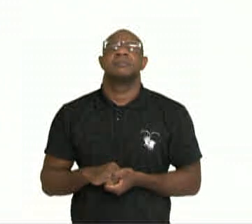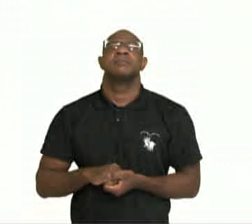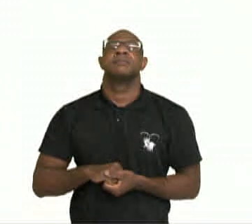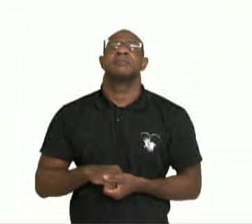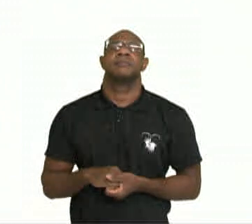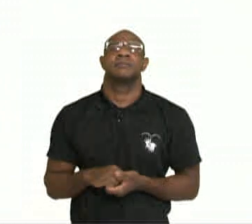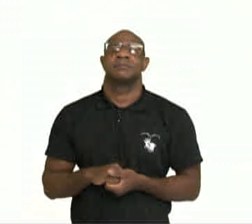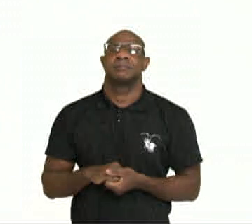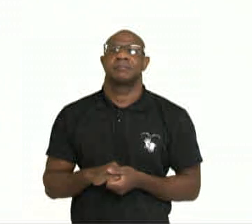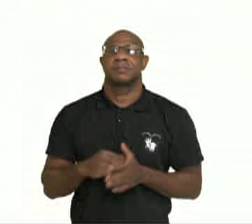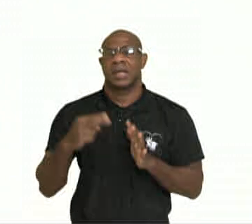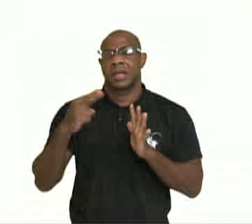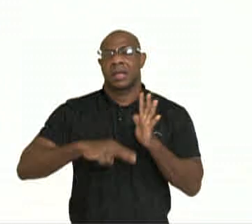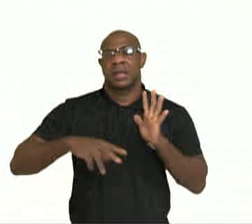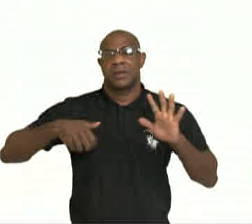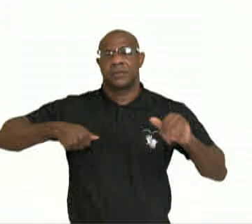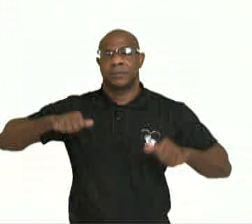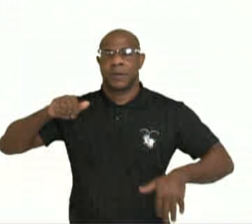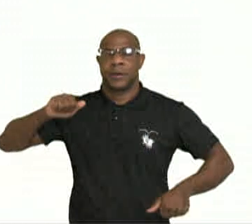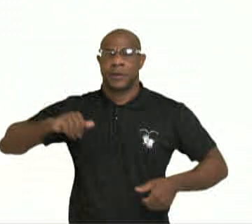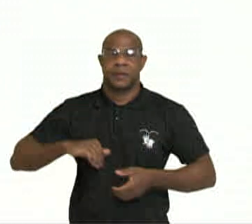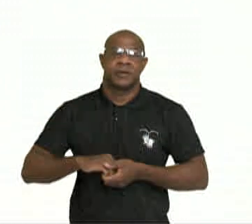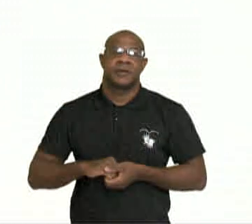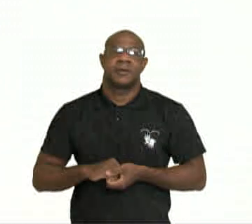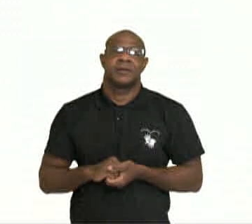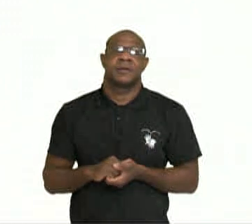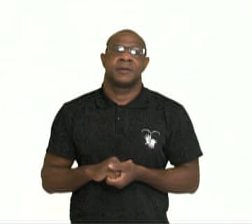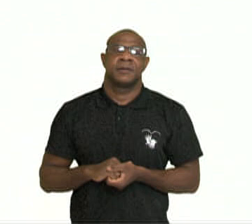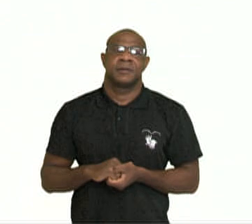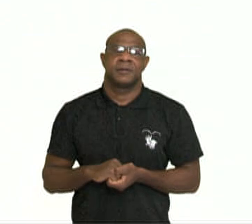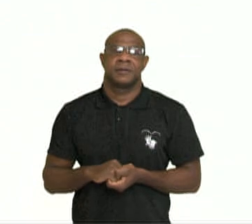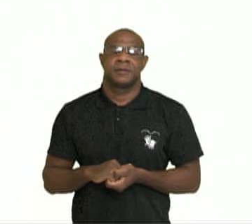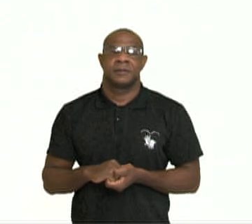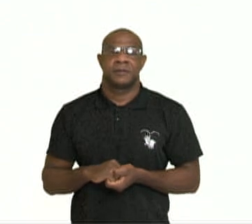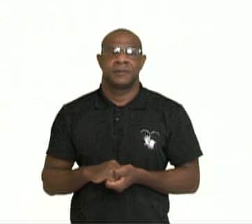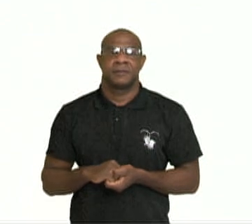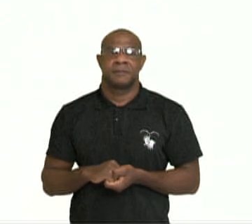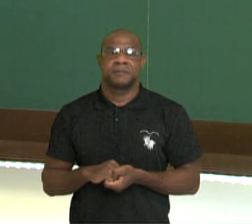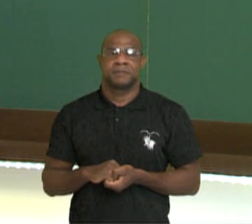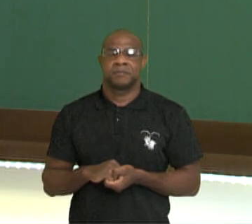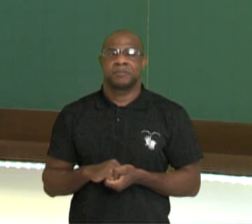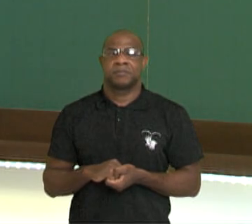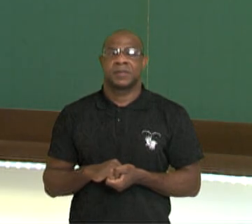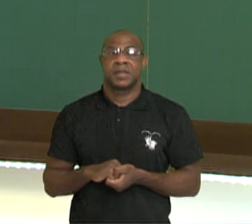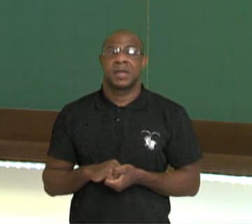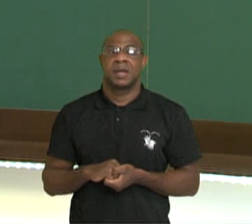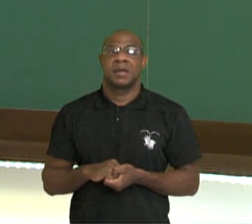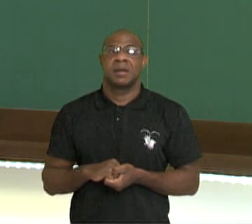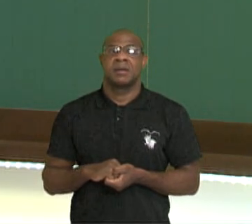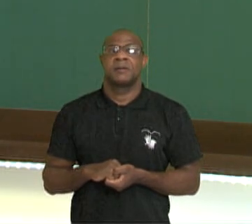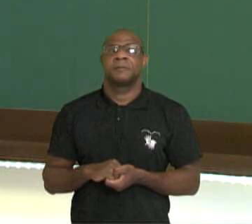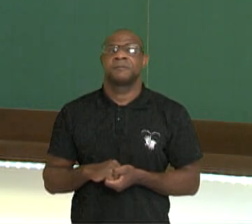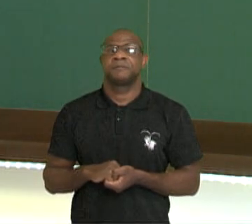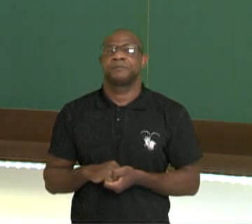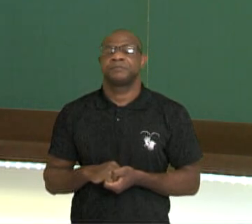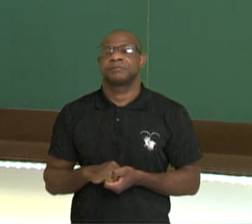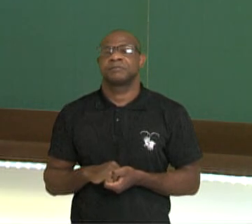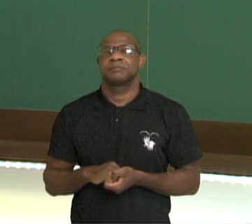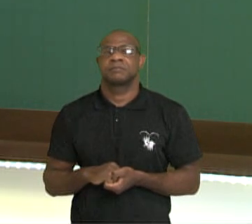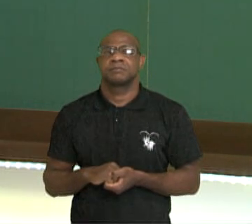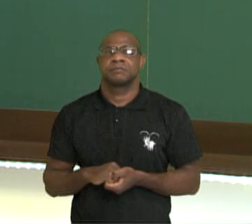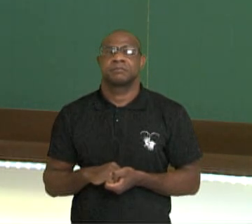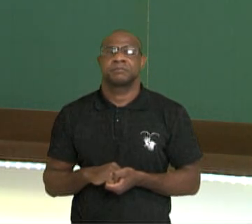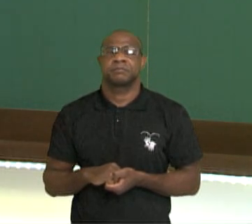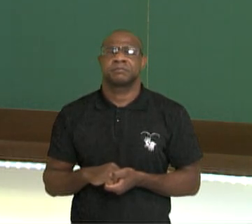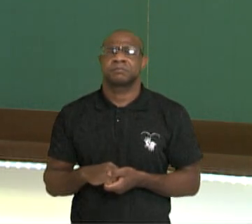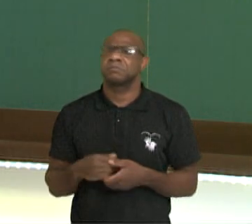os 24 usos correspondem a 24 horas do dia. Para que servem os usos